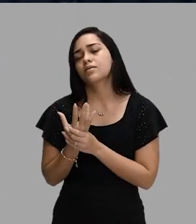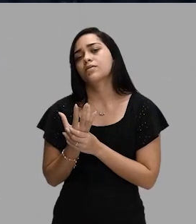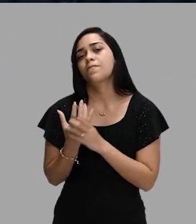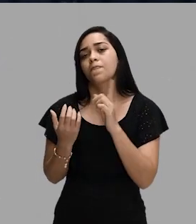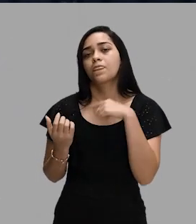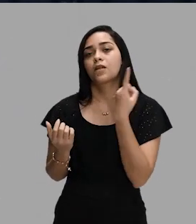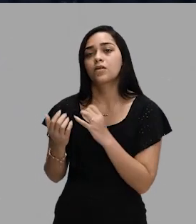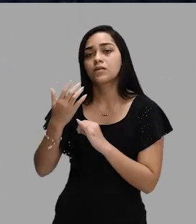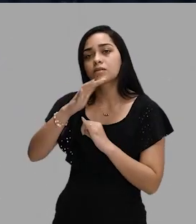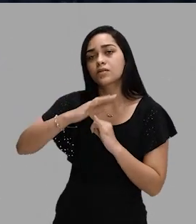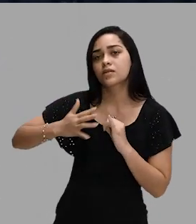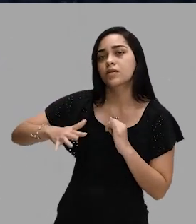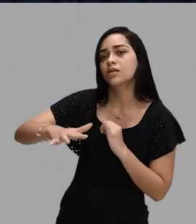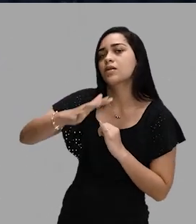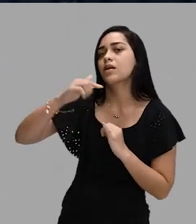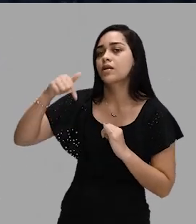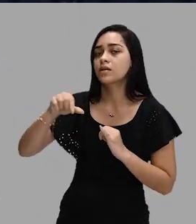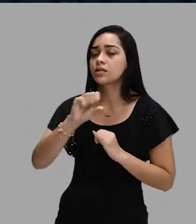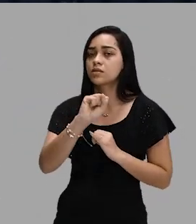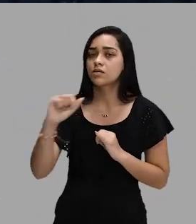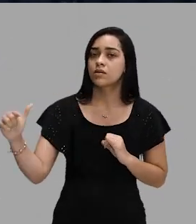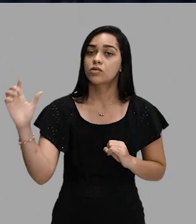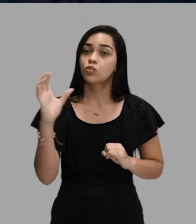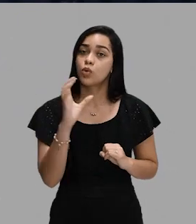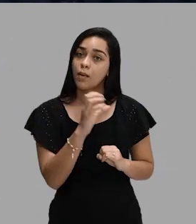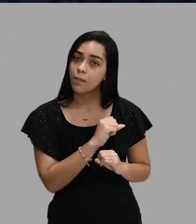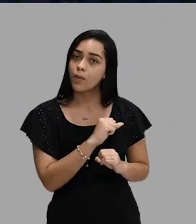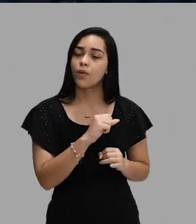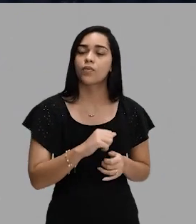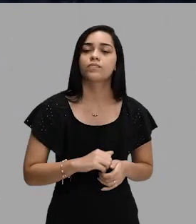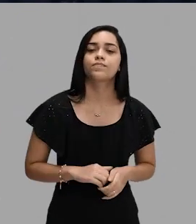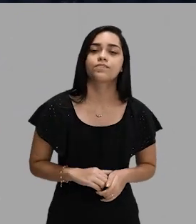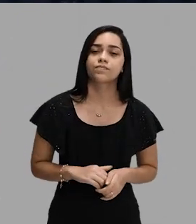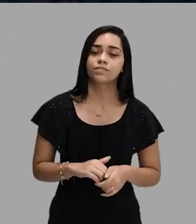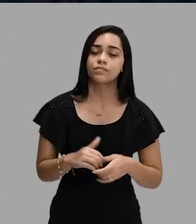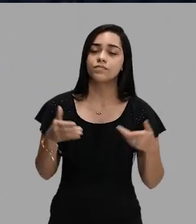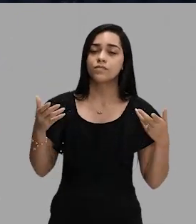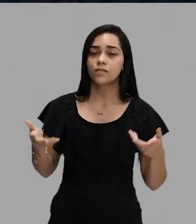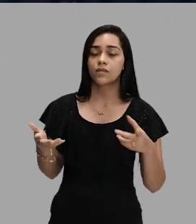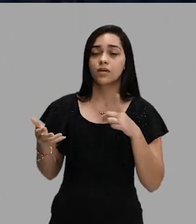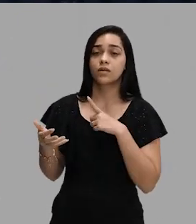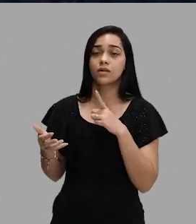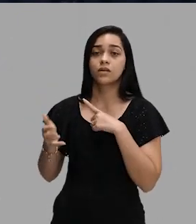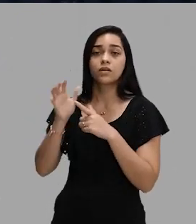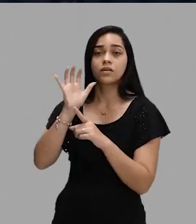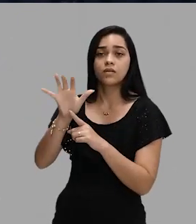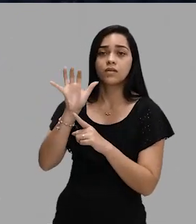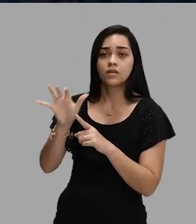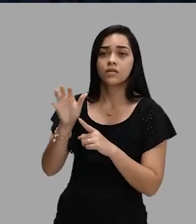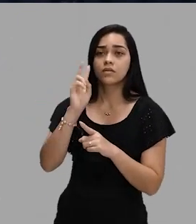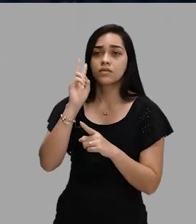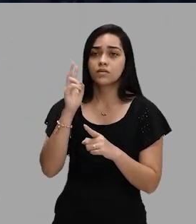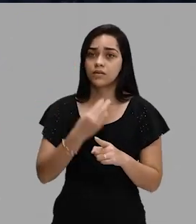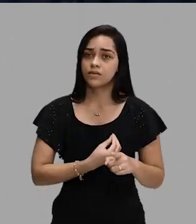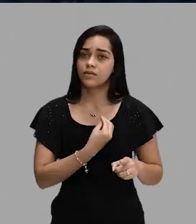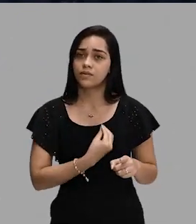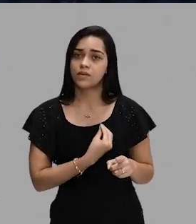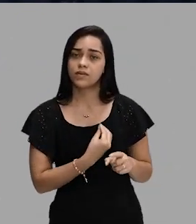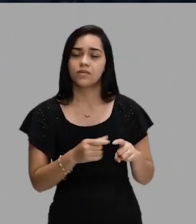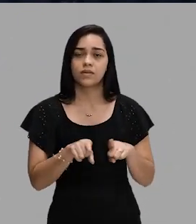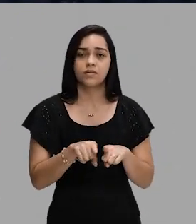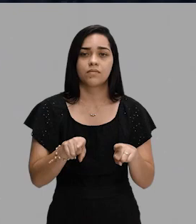da nossa ilha, Ilha de São Luís, a Ilha do Amor, tá certo? Então, aqui, em função do que se vive, em função do que